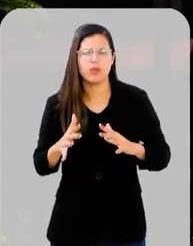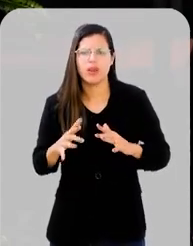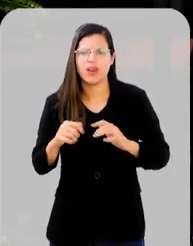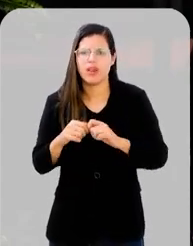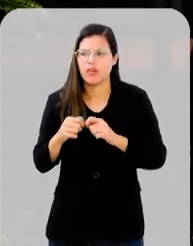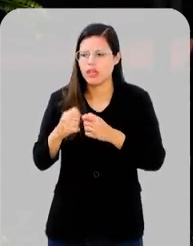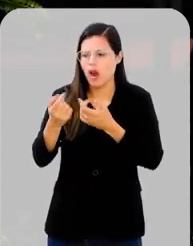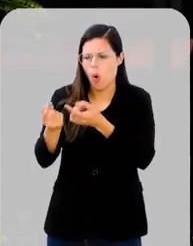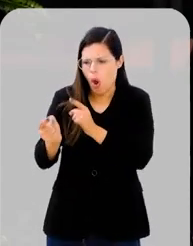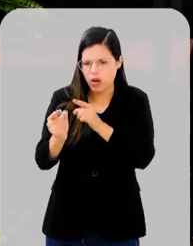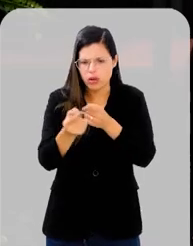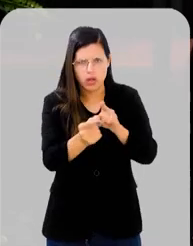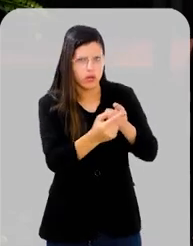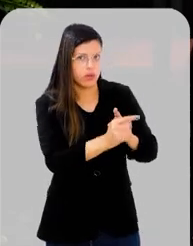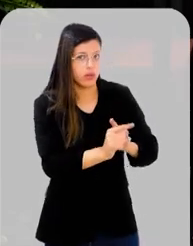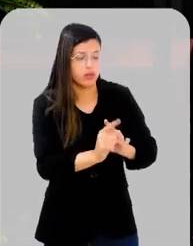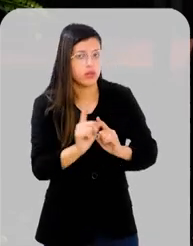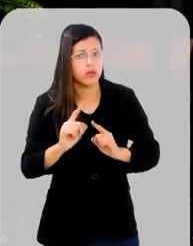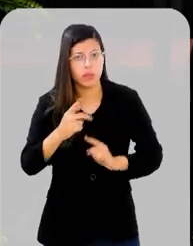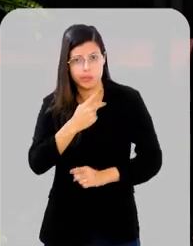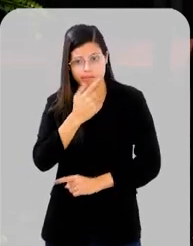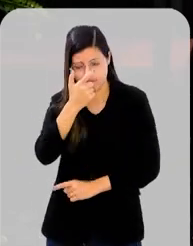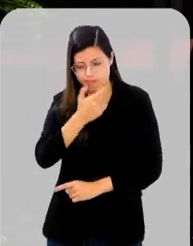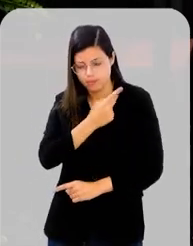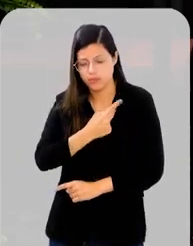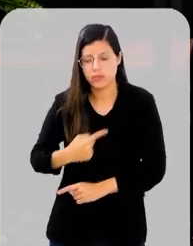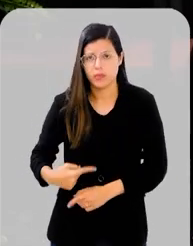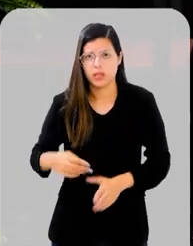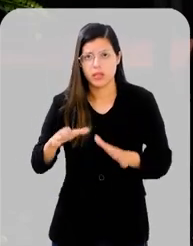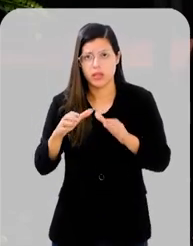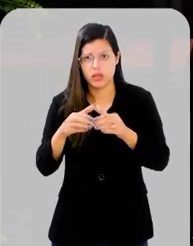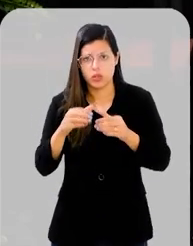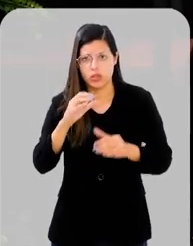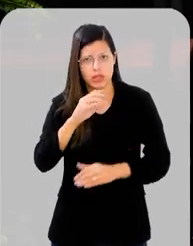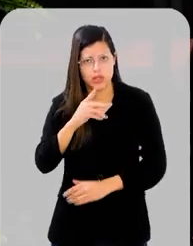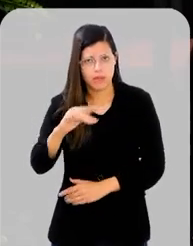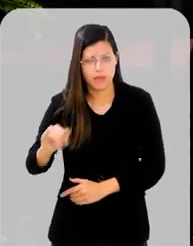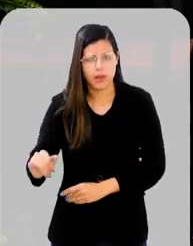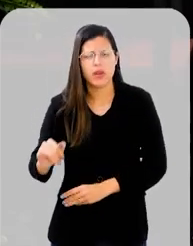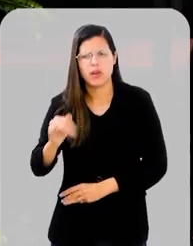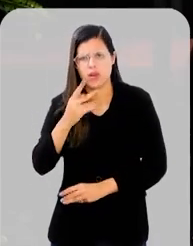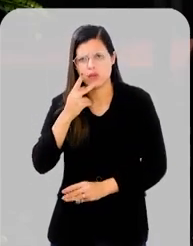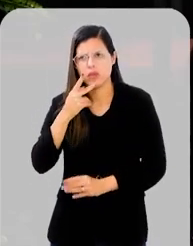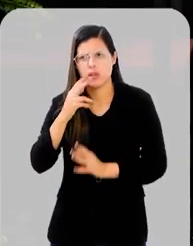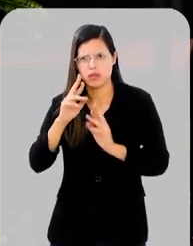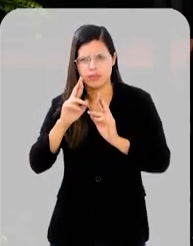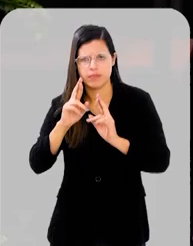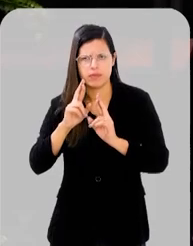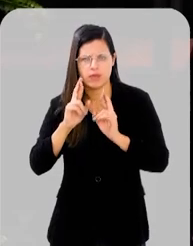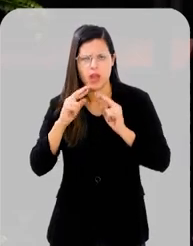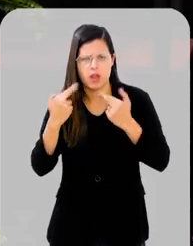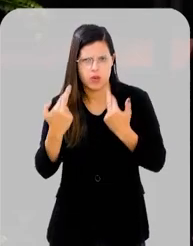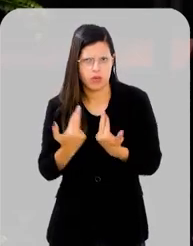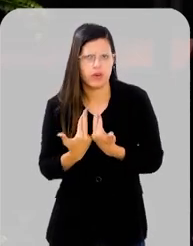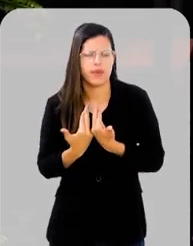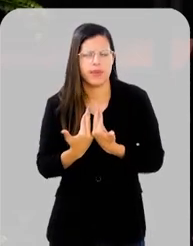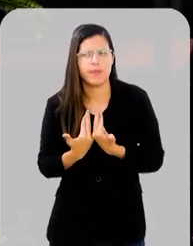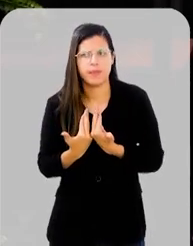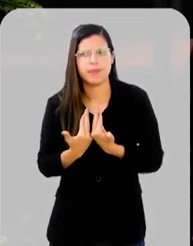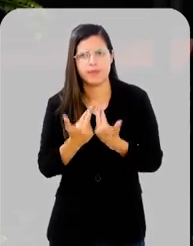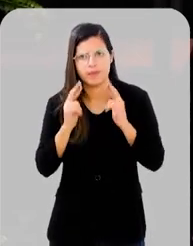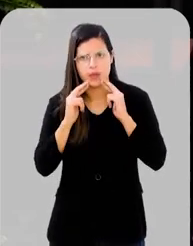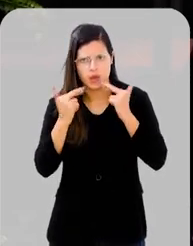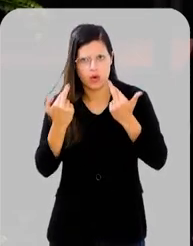uma caças Bruxas eu sou presidente da CPI mas eu não e eu falo isso para eles né eu na falei isso na reunião por isso que eu posso dizer aqui na